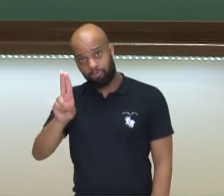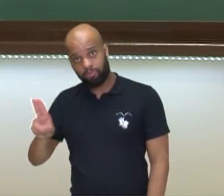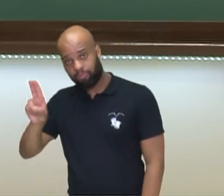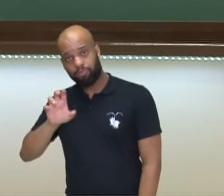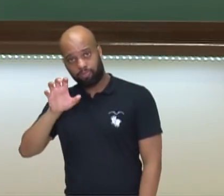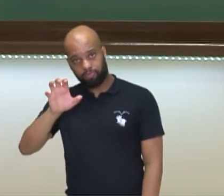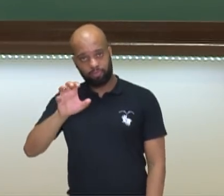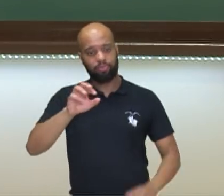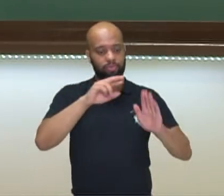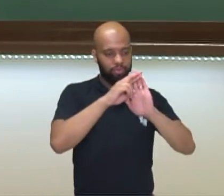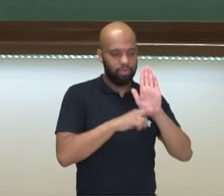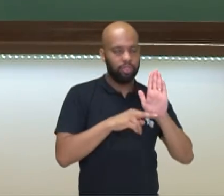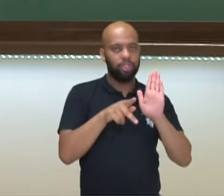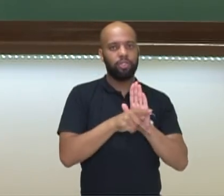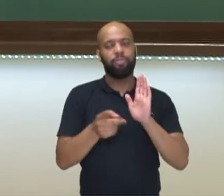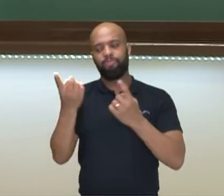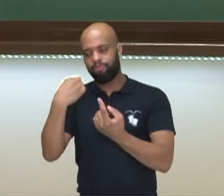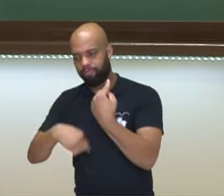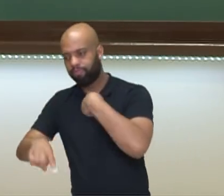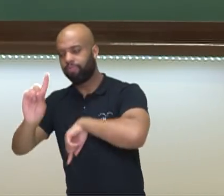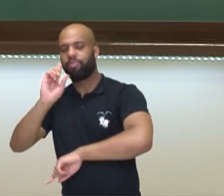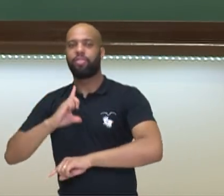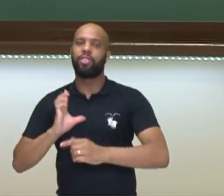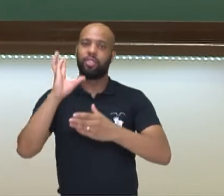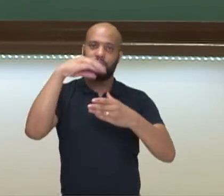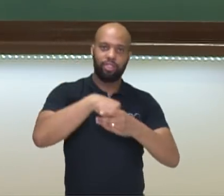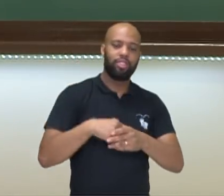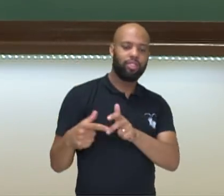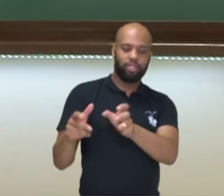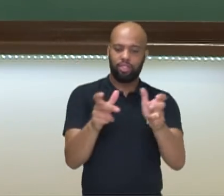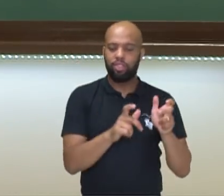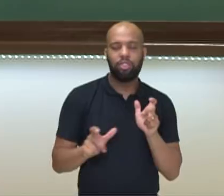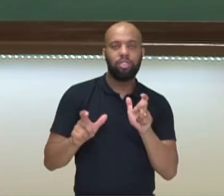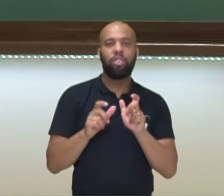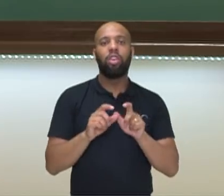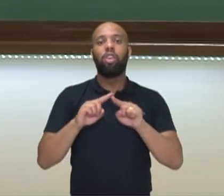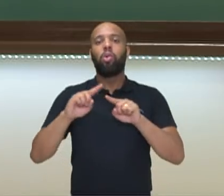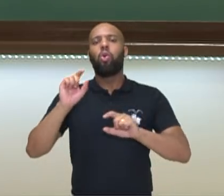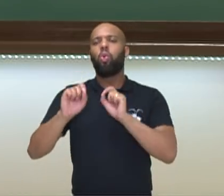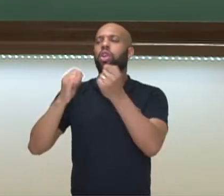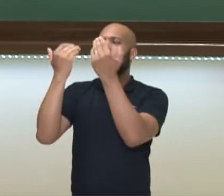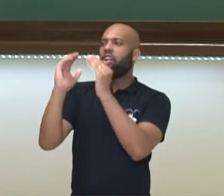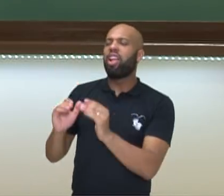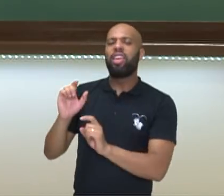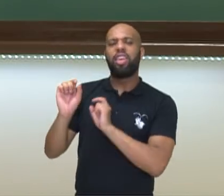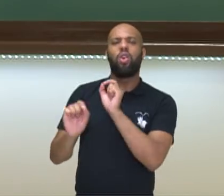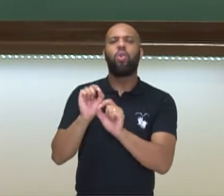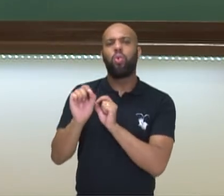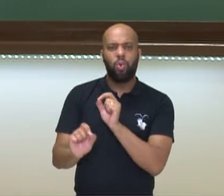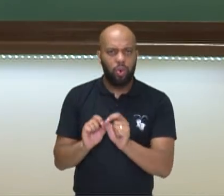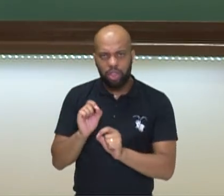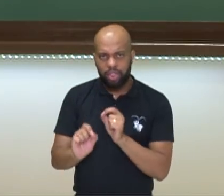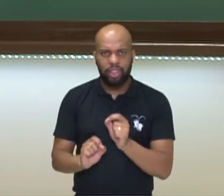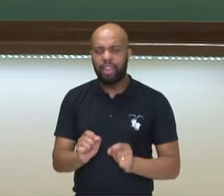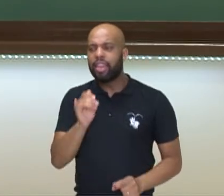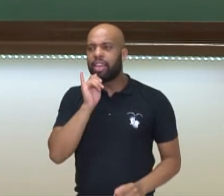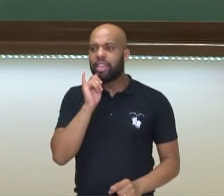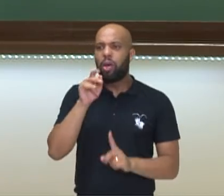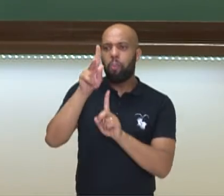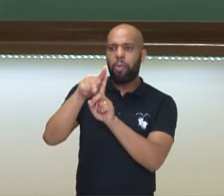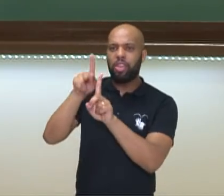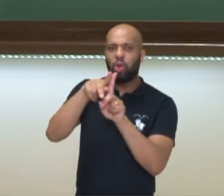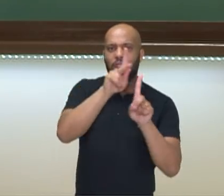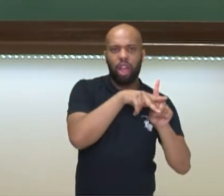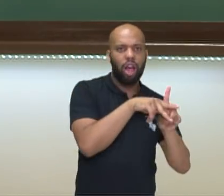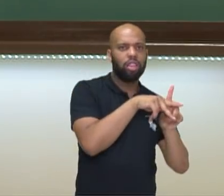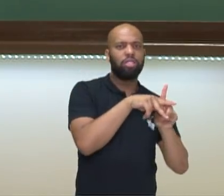princípio de evolução dentro do jogo, só o que seria avaliado não seria exatamente o personagem do